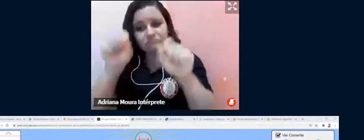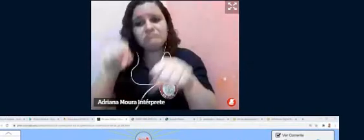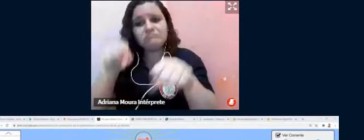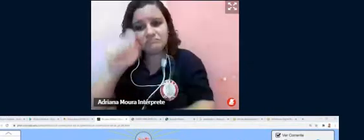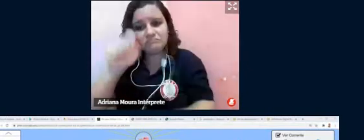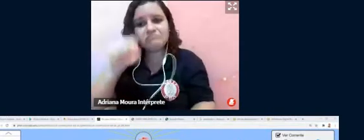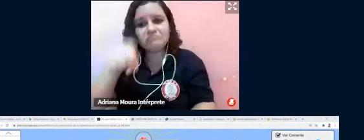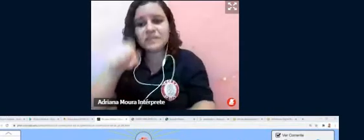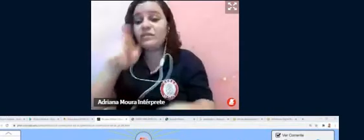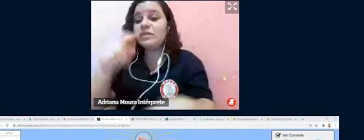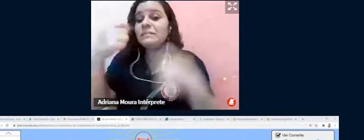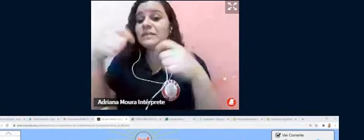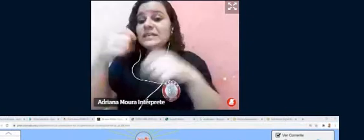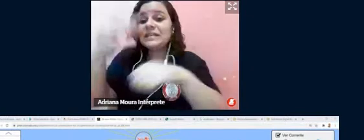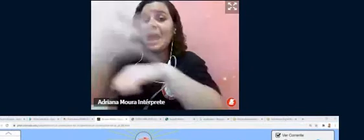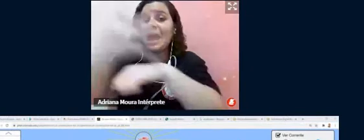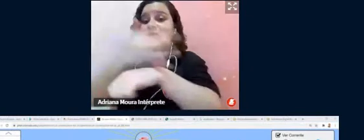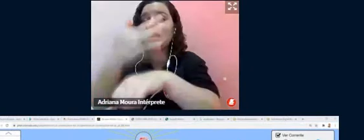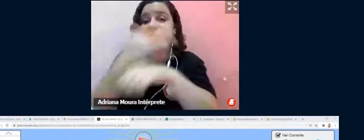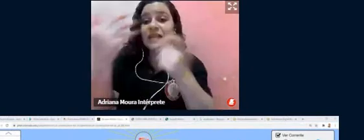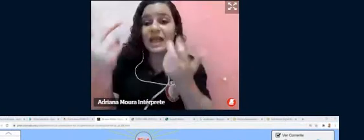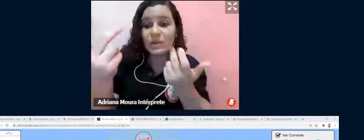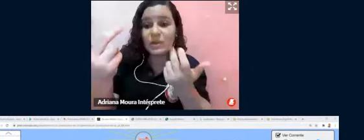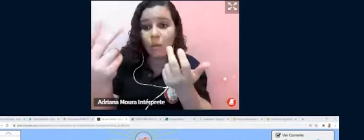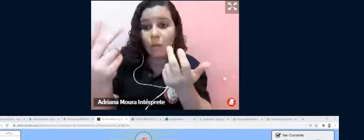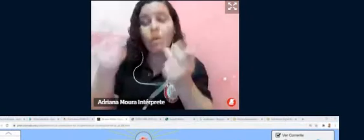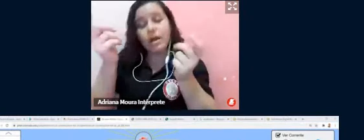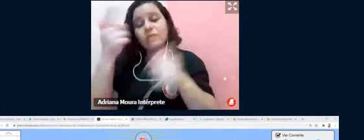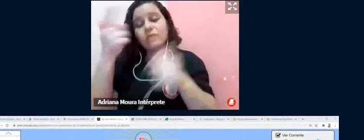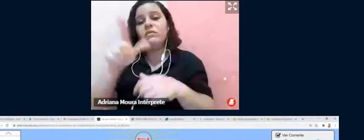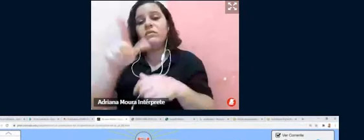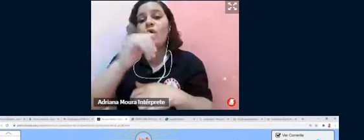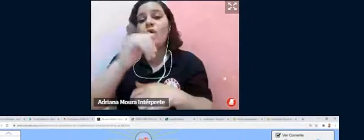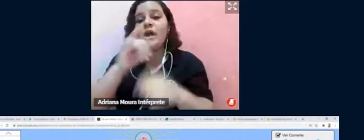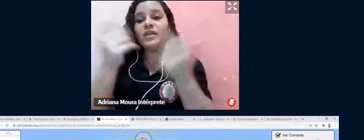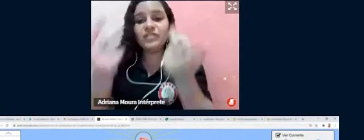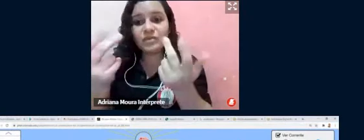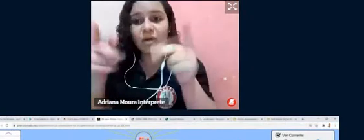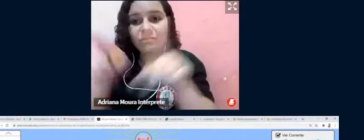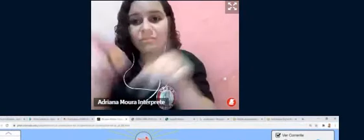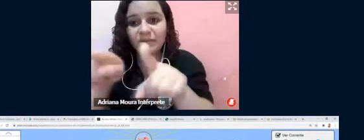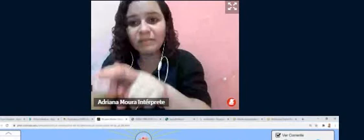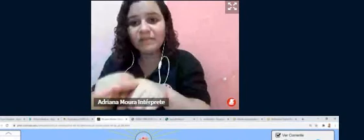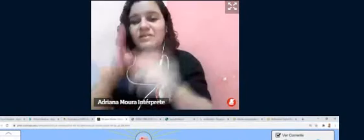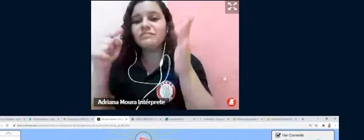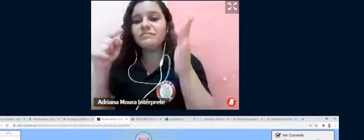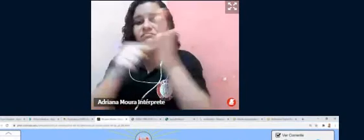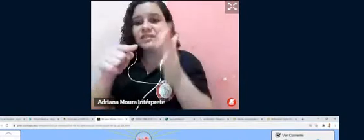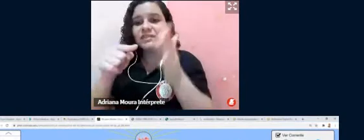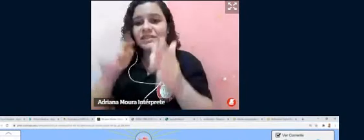duas resistências iguais. E como você pode fazer isso? Clicando aqui sobre a lâmpada, que tem 10